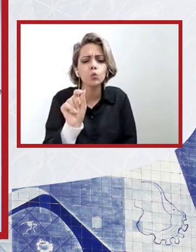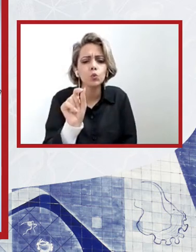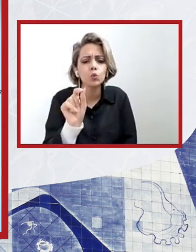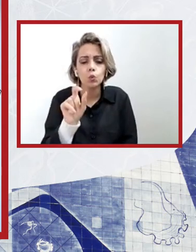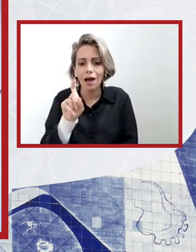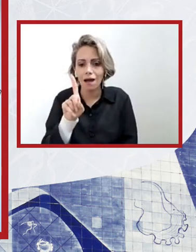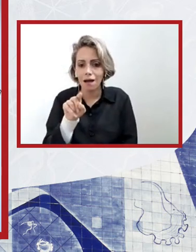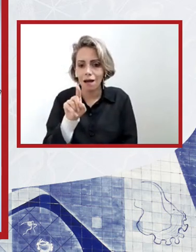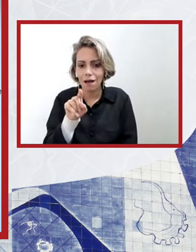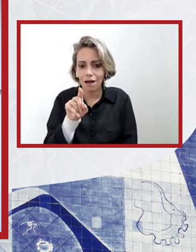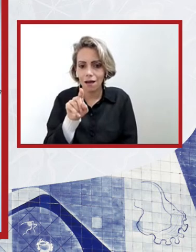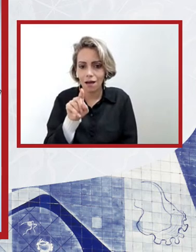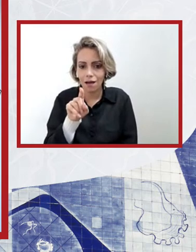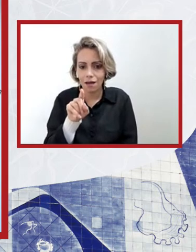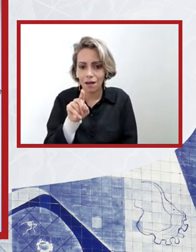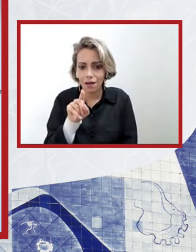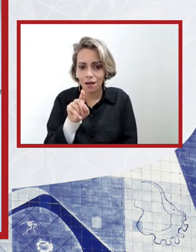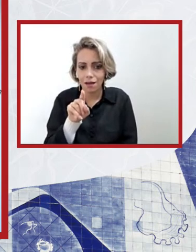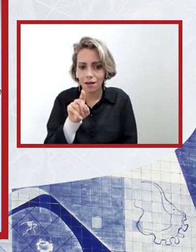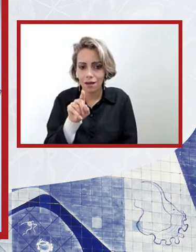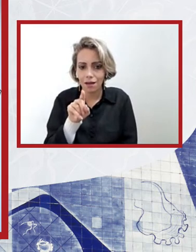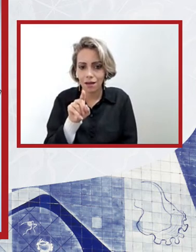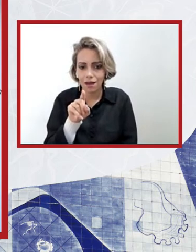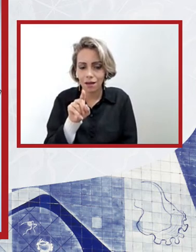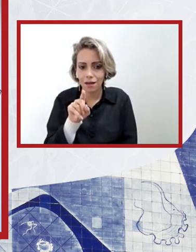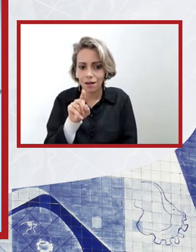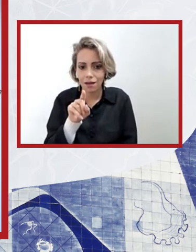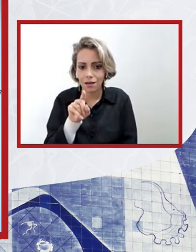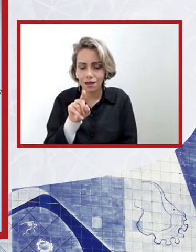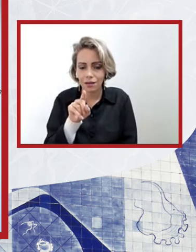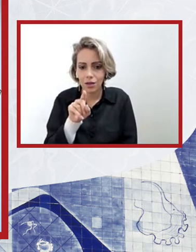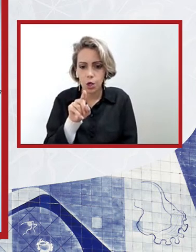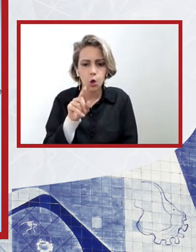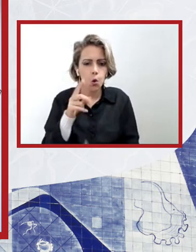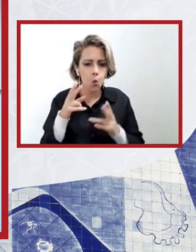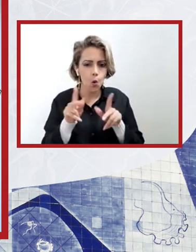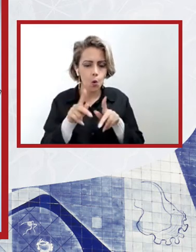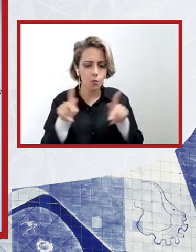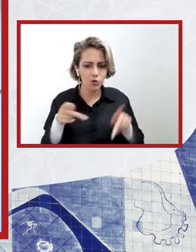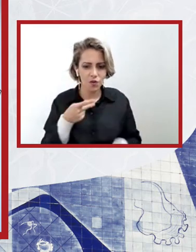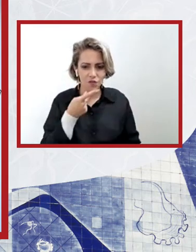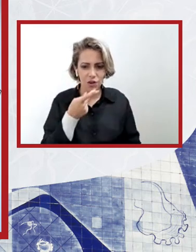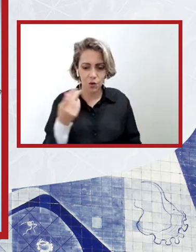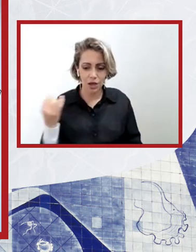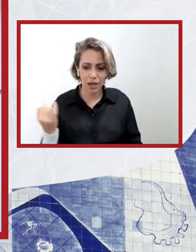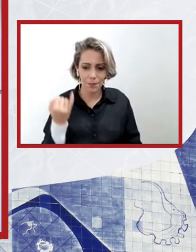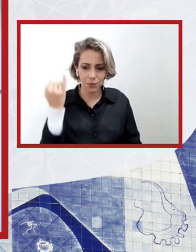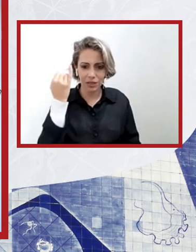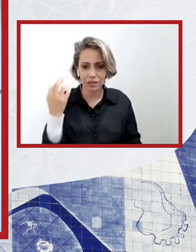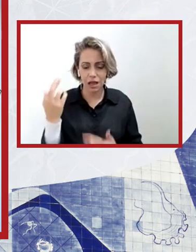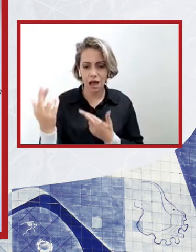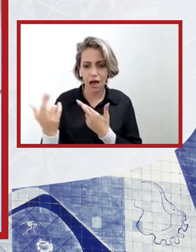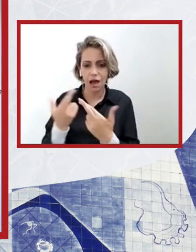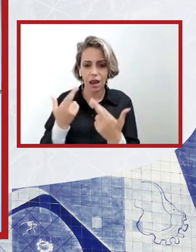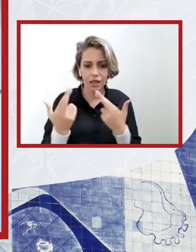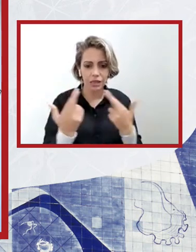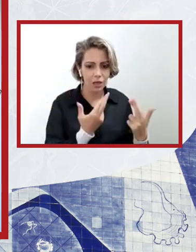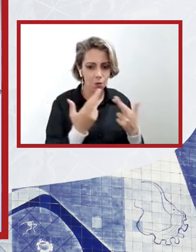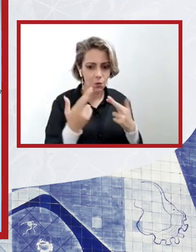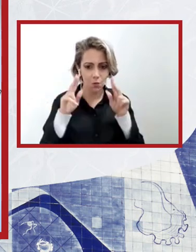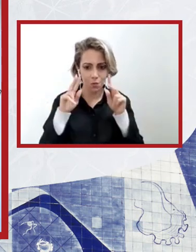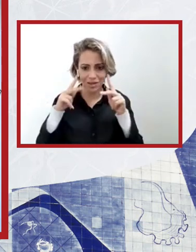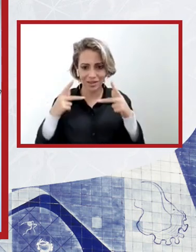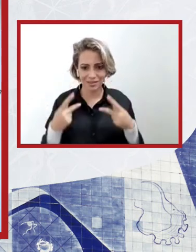a questão da, como o professor citou, né, da importância das relações humanas, né,